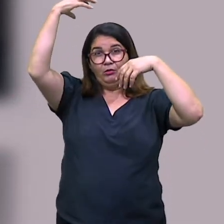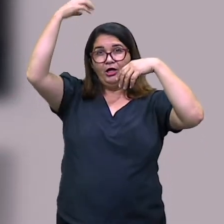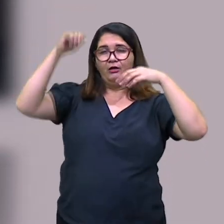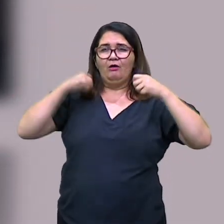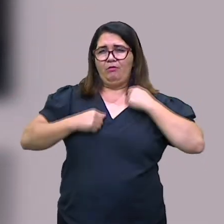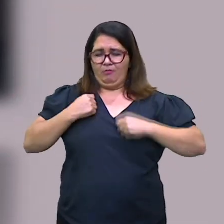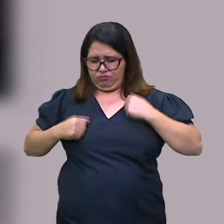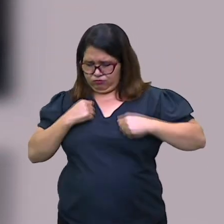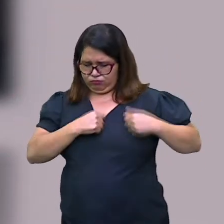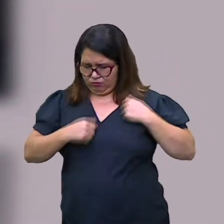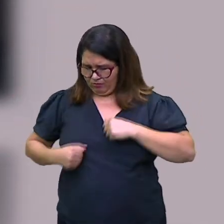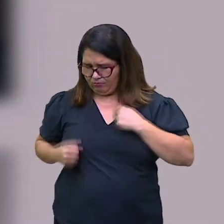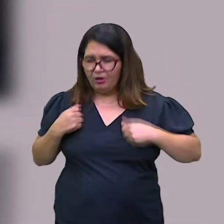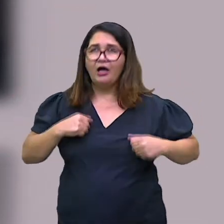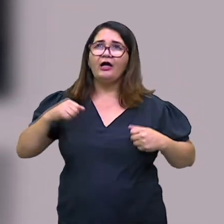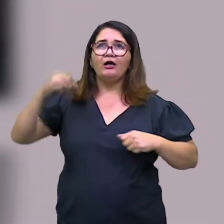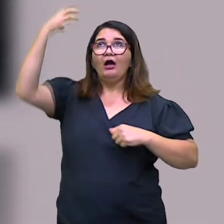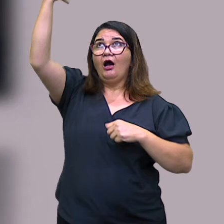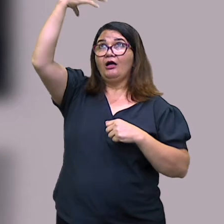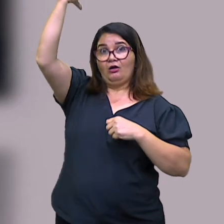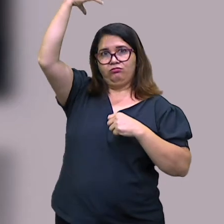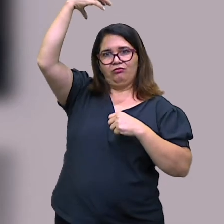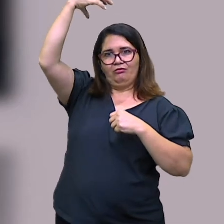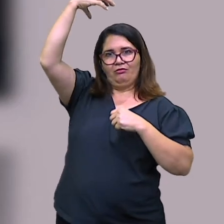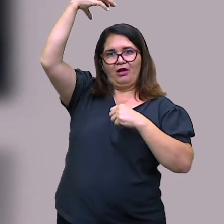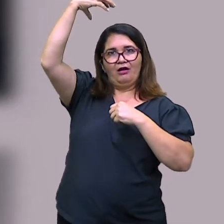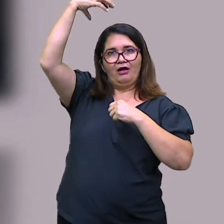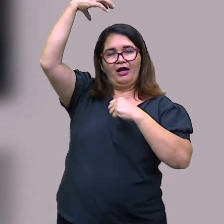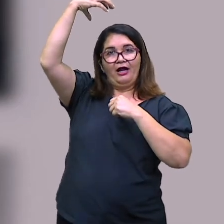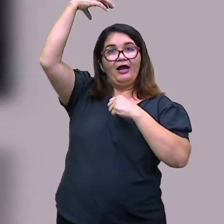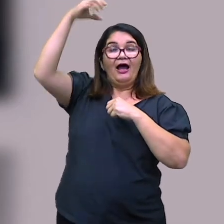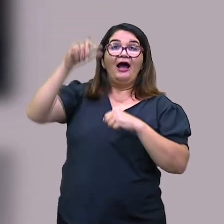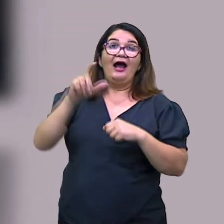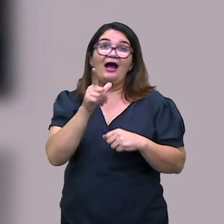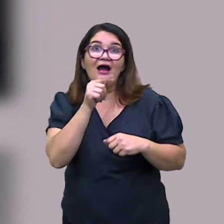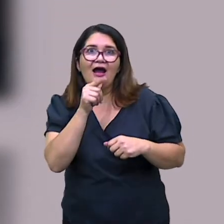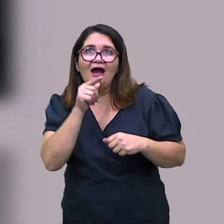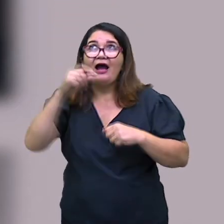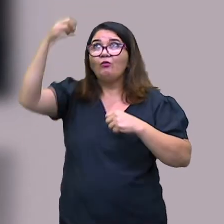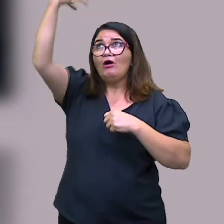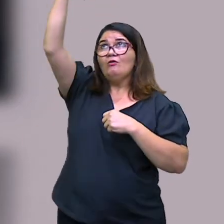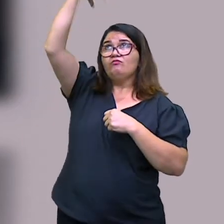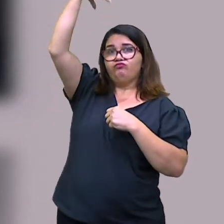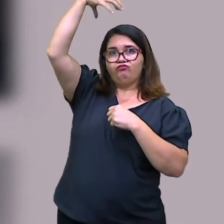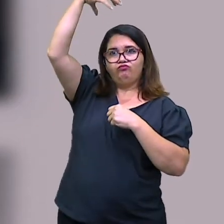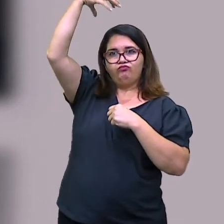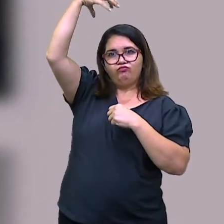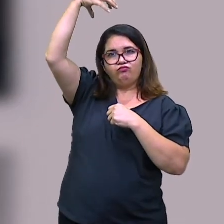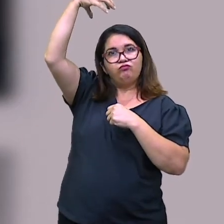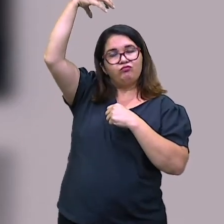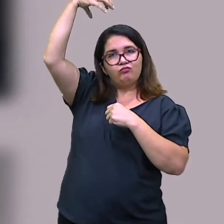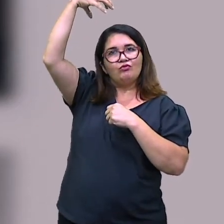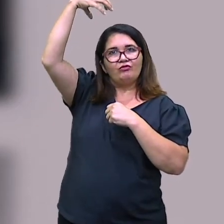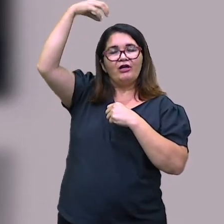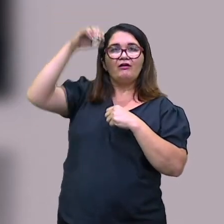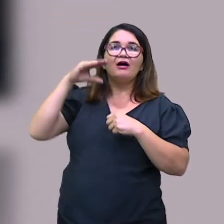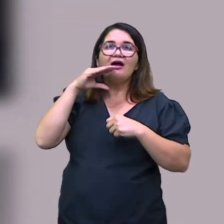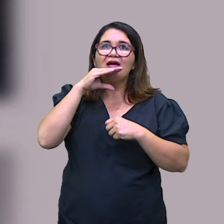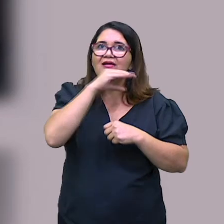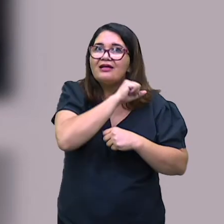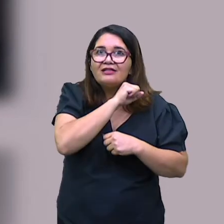vidro, aquilo ali tudo são moléculas do calor que está aumentando o